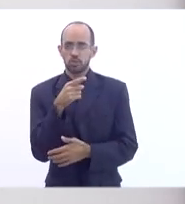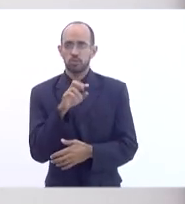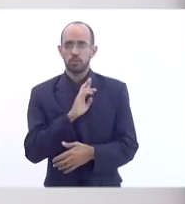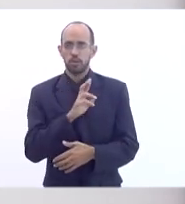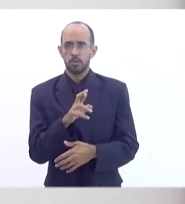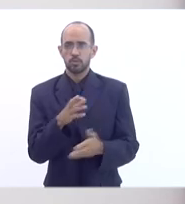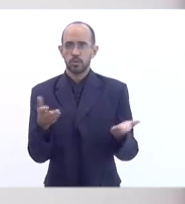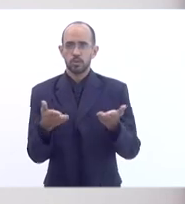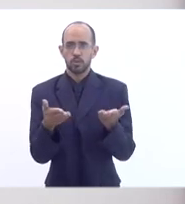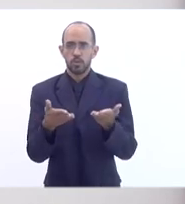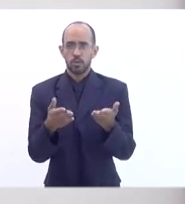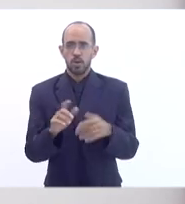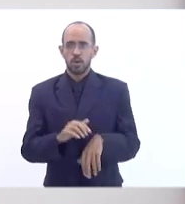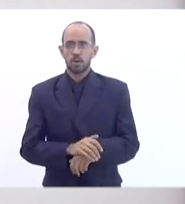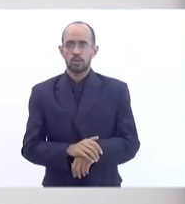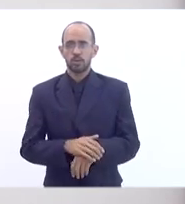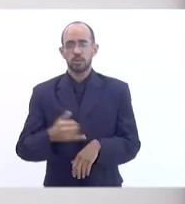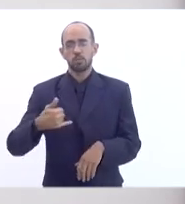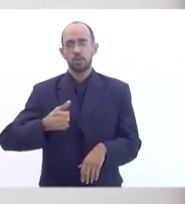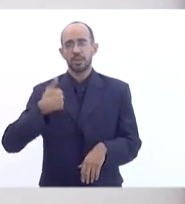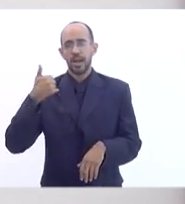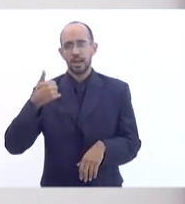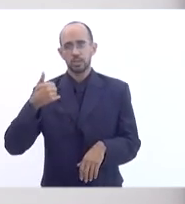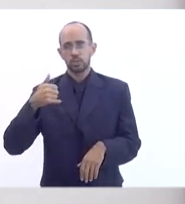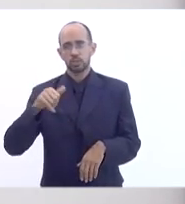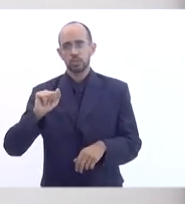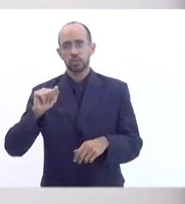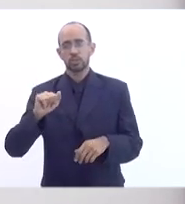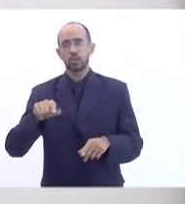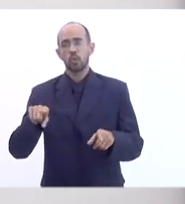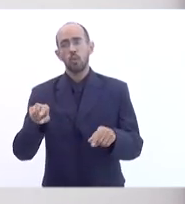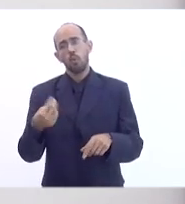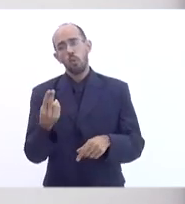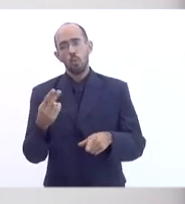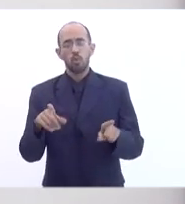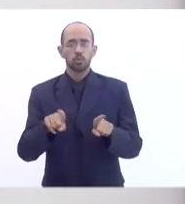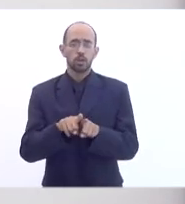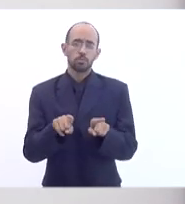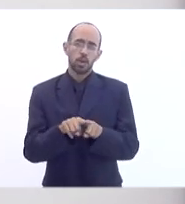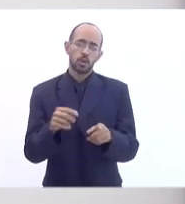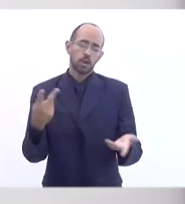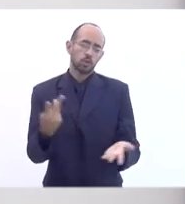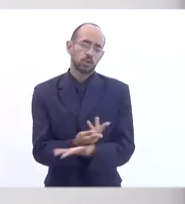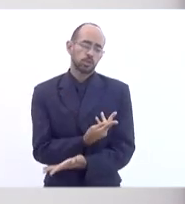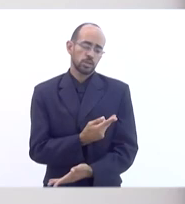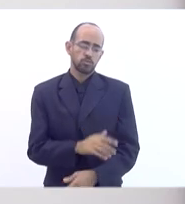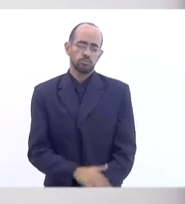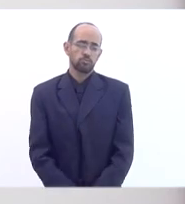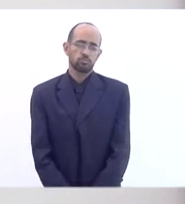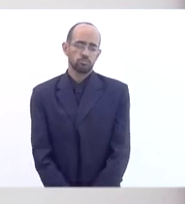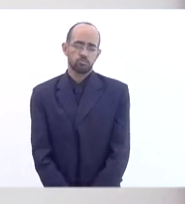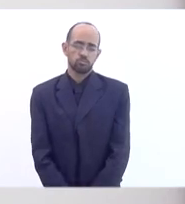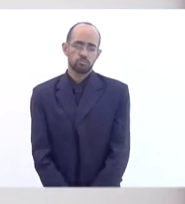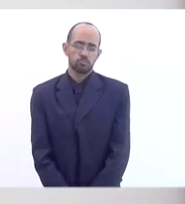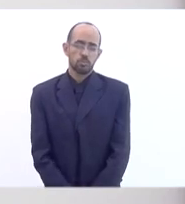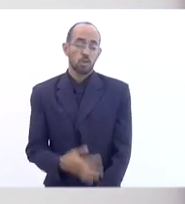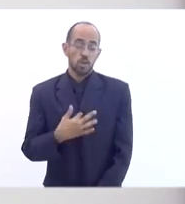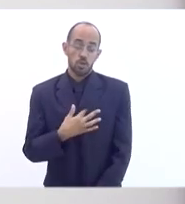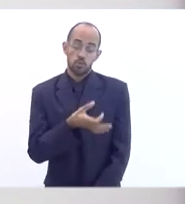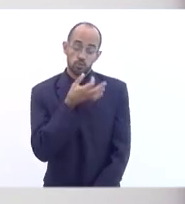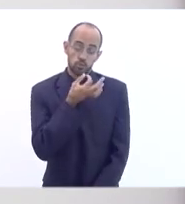agora nesse momento vai ser puridade mas o que acontecer tá então eu